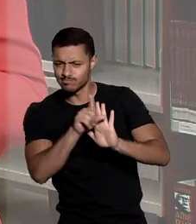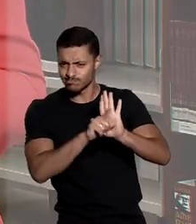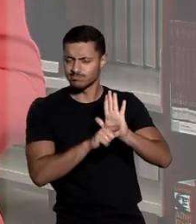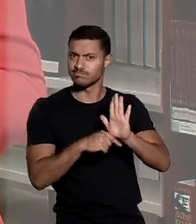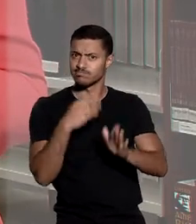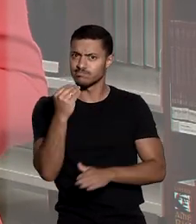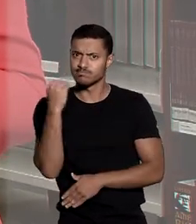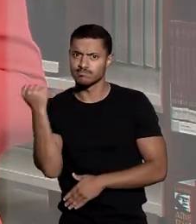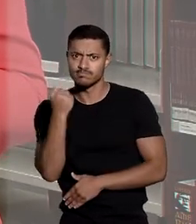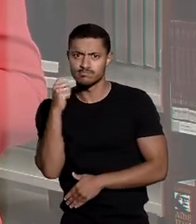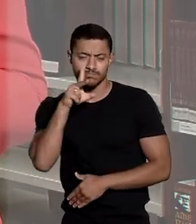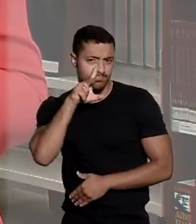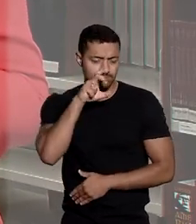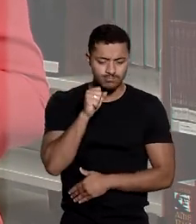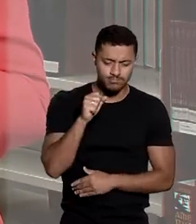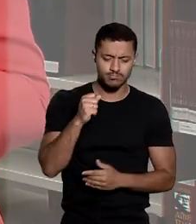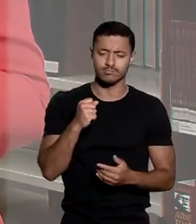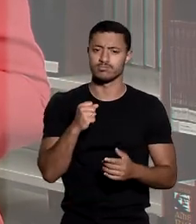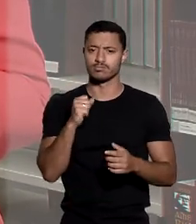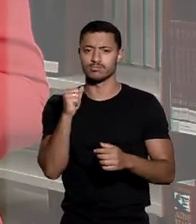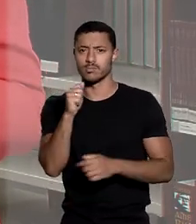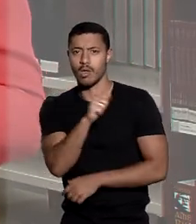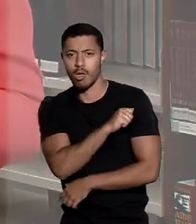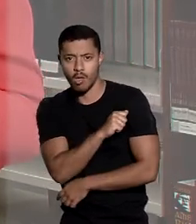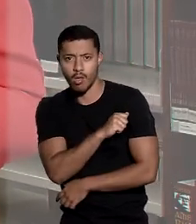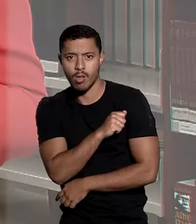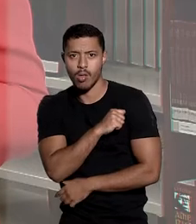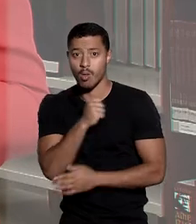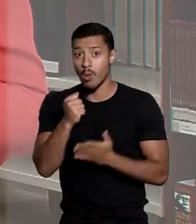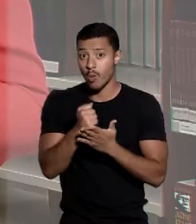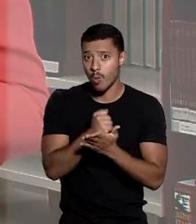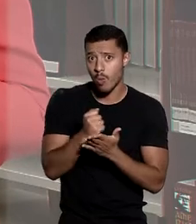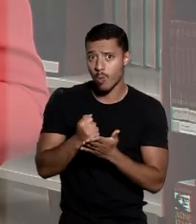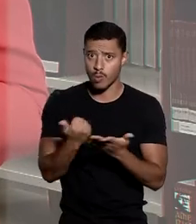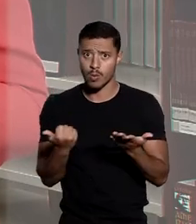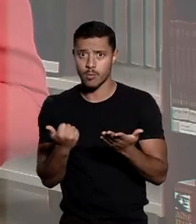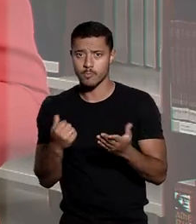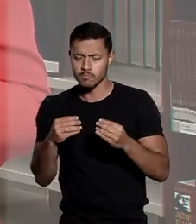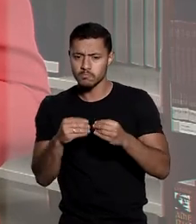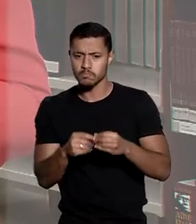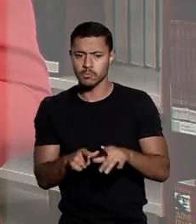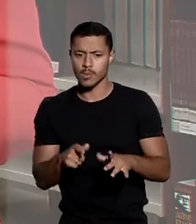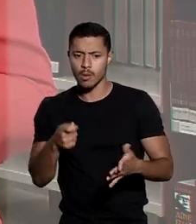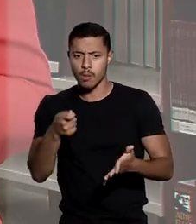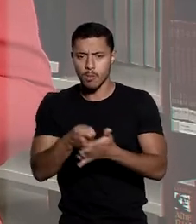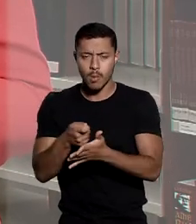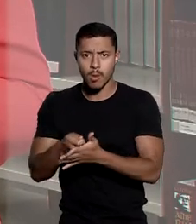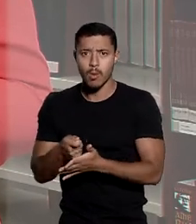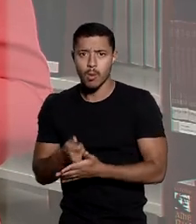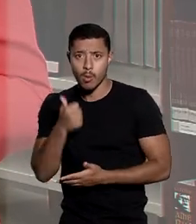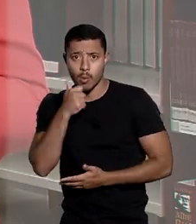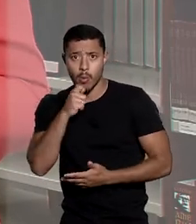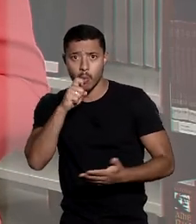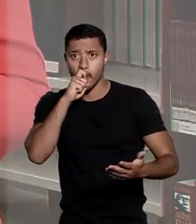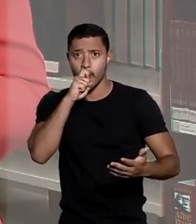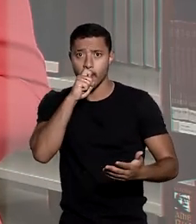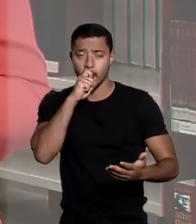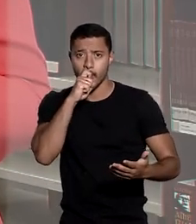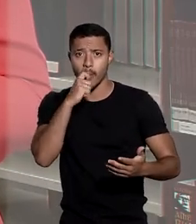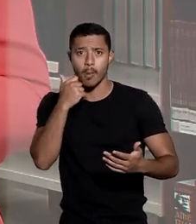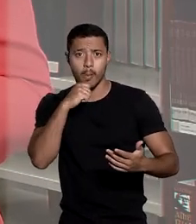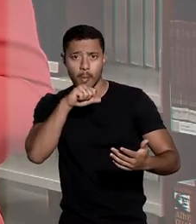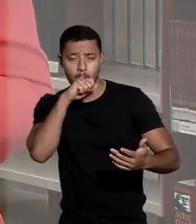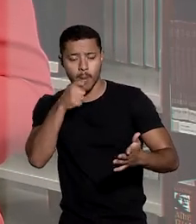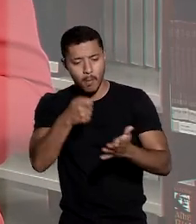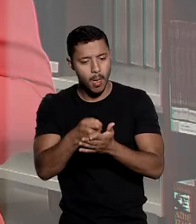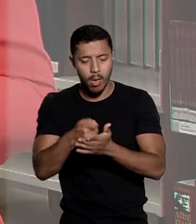considerável o número de aulas contratadas e, em consequência, seus custos fixos, enquanto os pais continuaram a